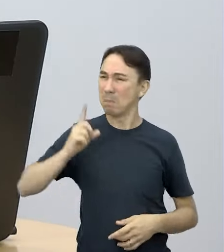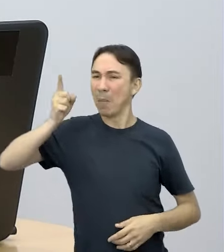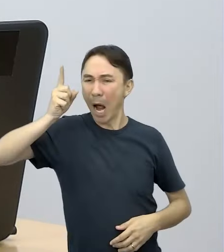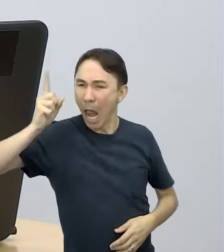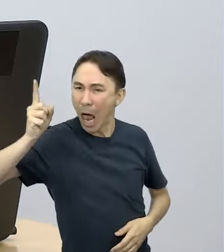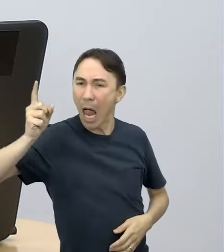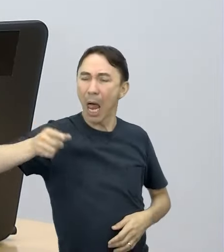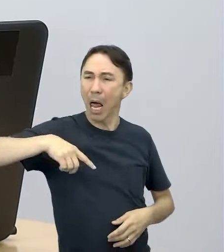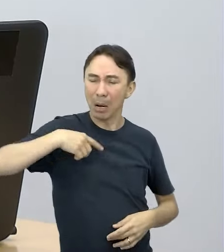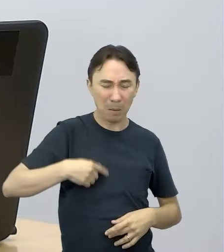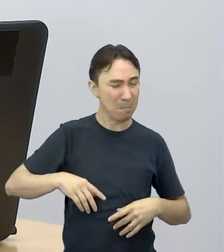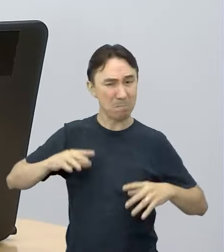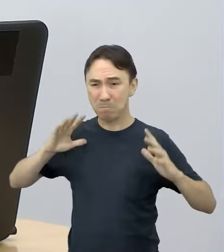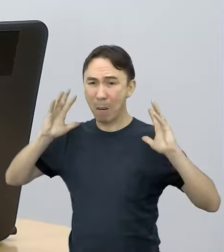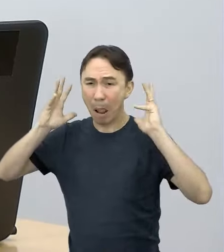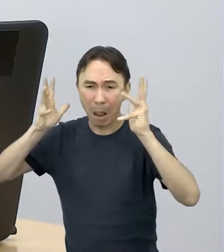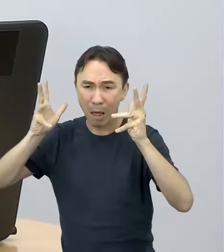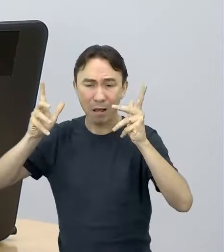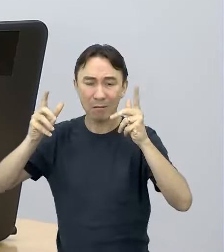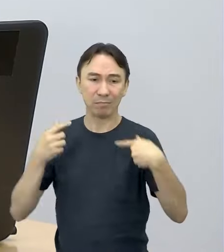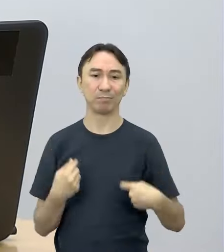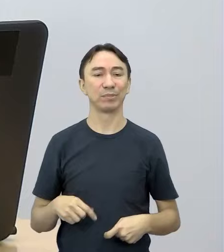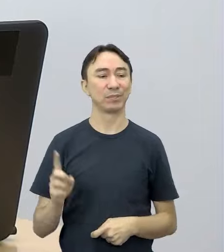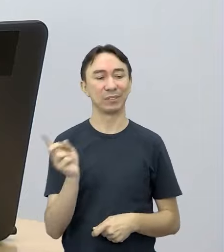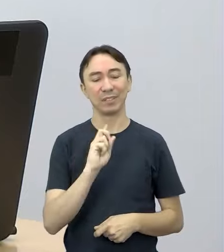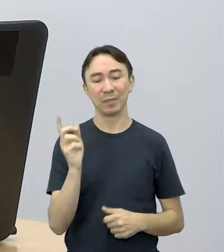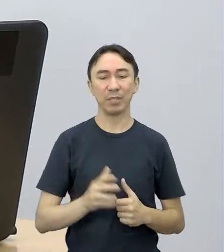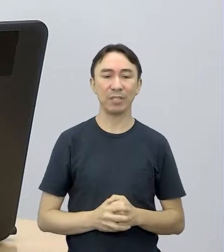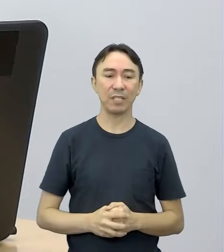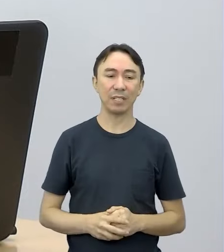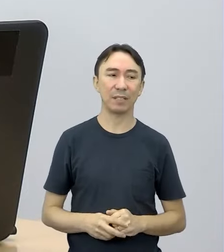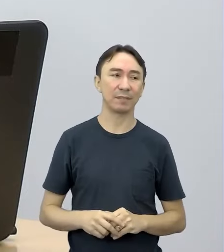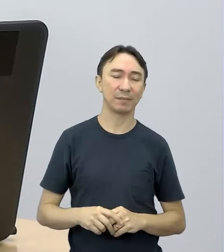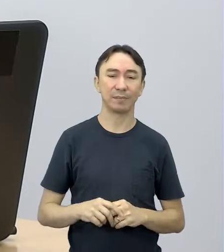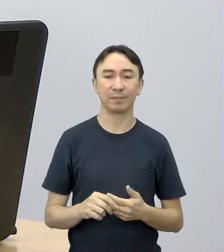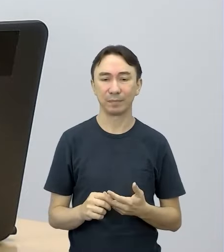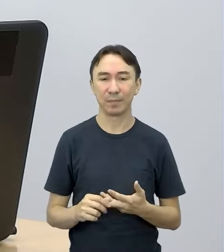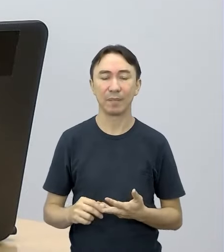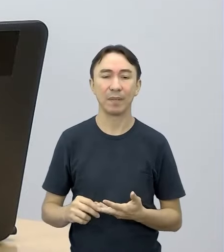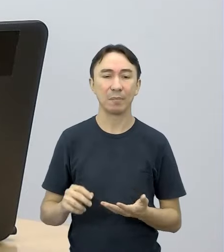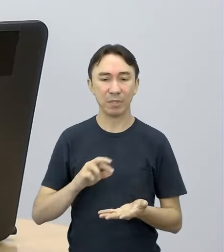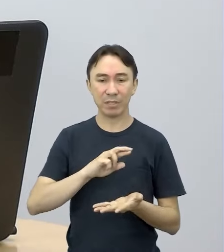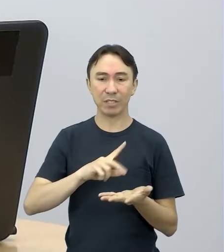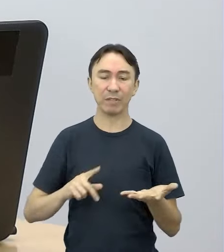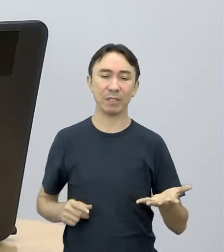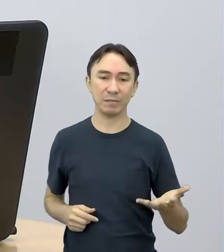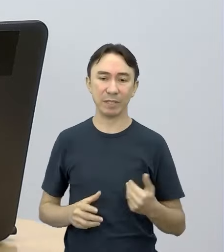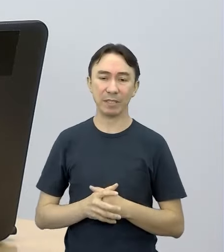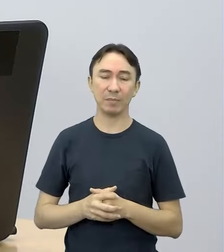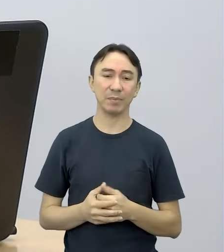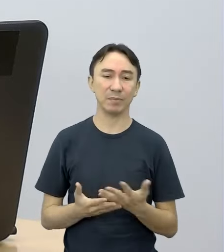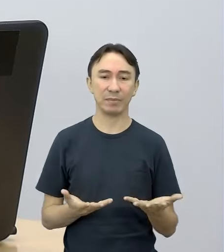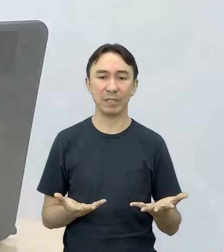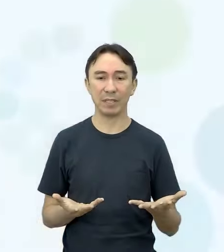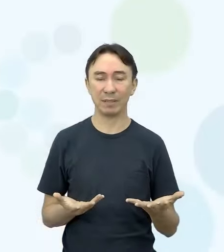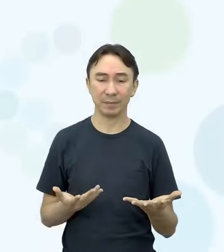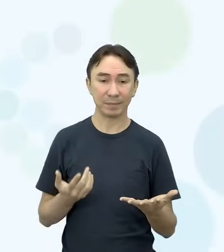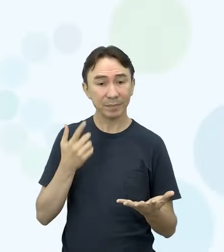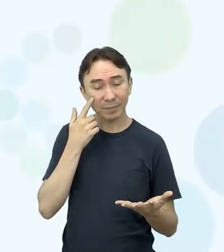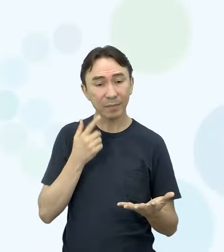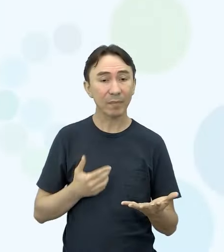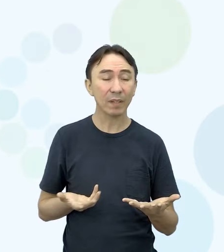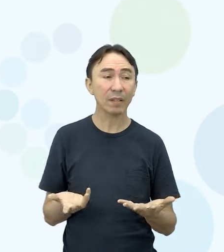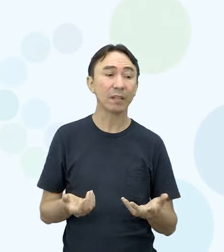ter que falar alto, né? Nada disso. Bom, vamos lá. Vamos praticar, né? Então vamos falar